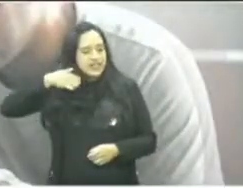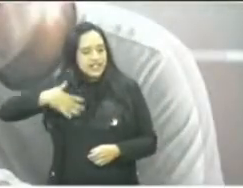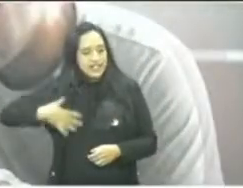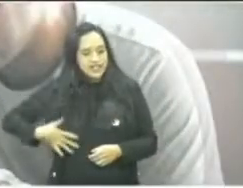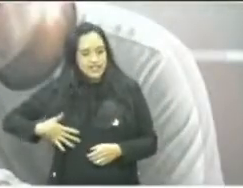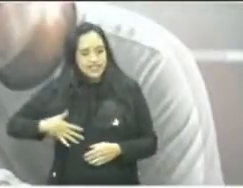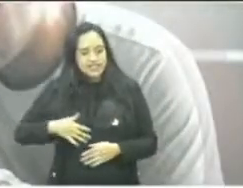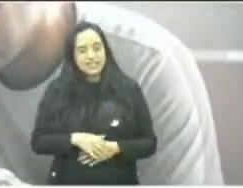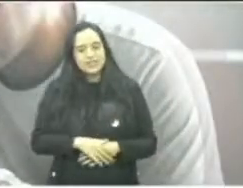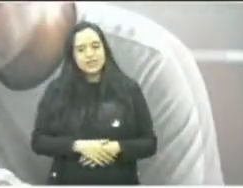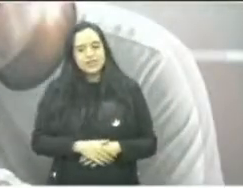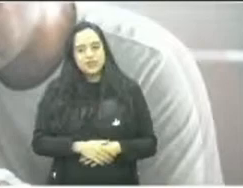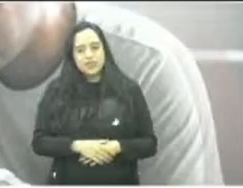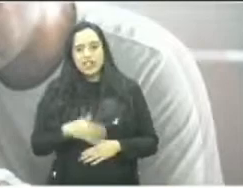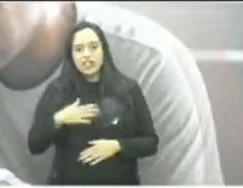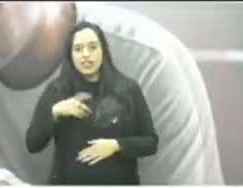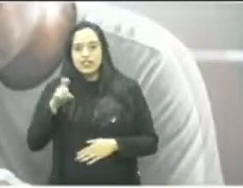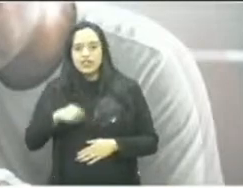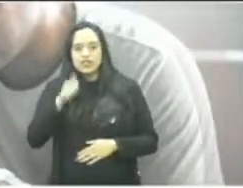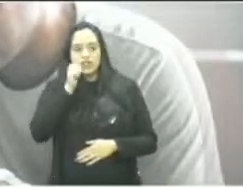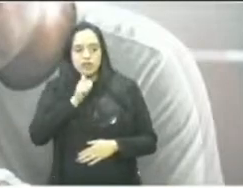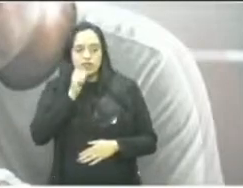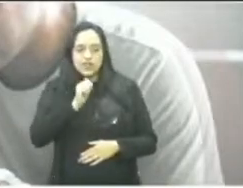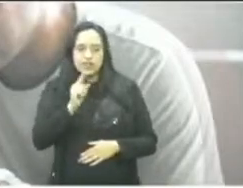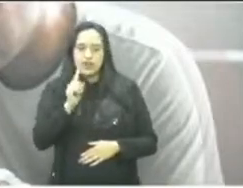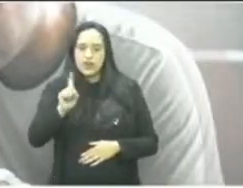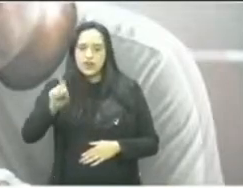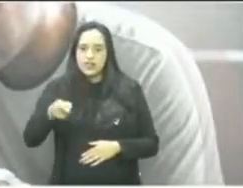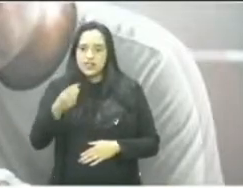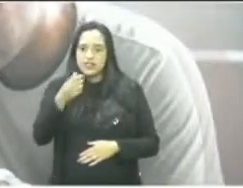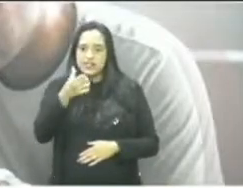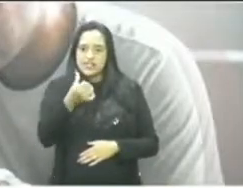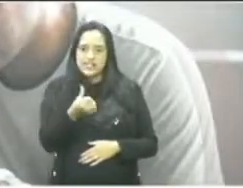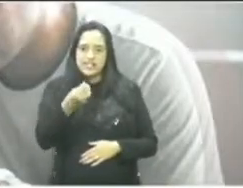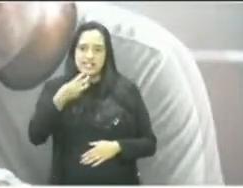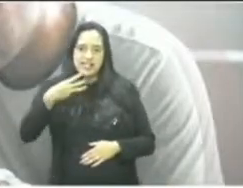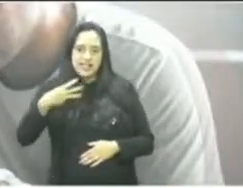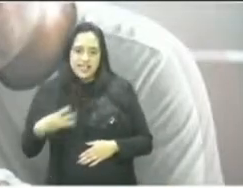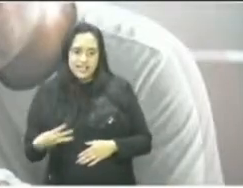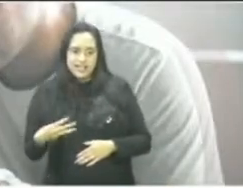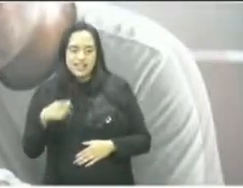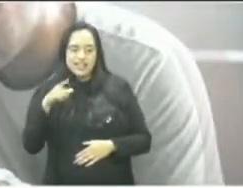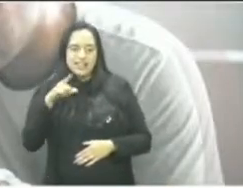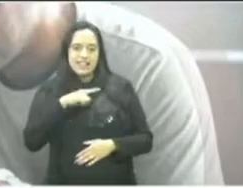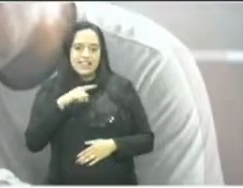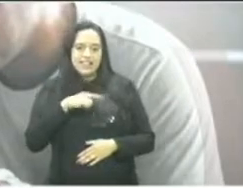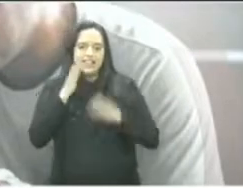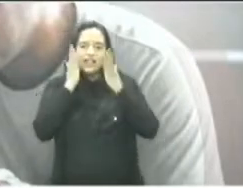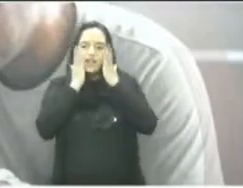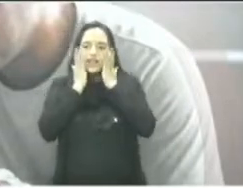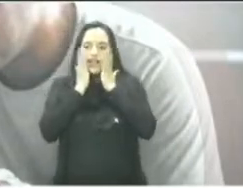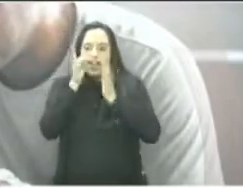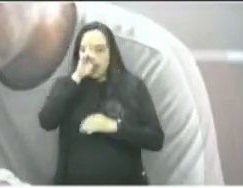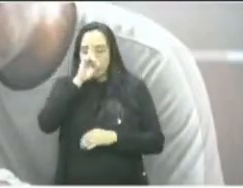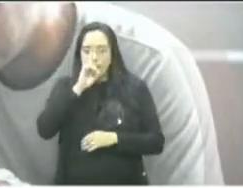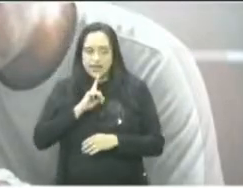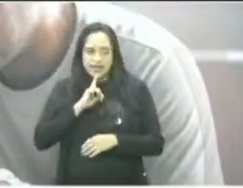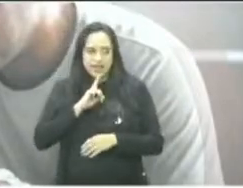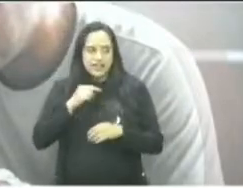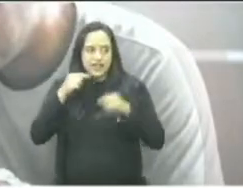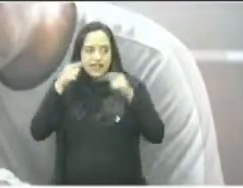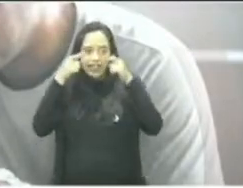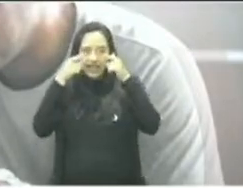Grazi. Eu sou uma mulher de 1,63 m, tenho pele amarela, tenho